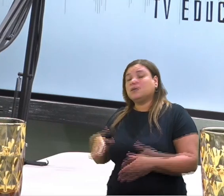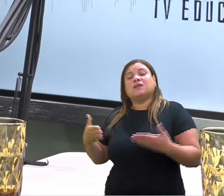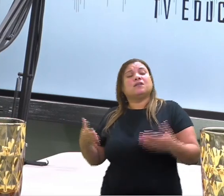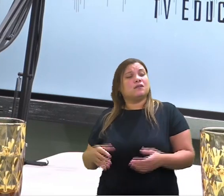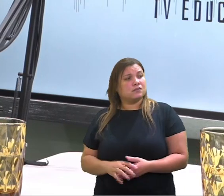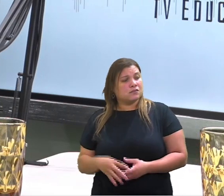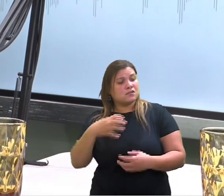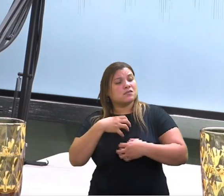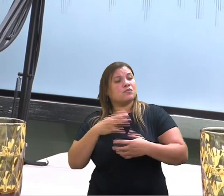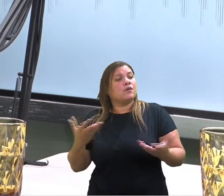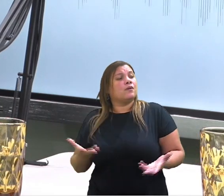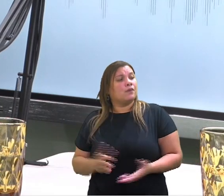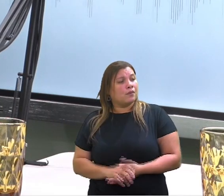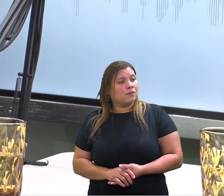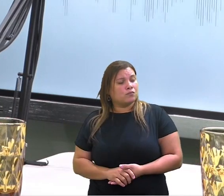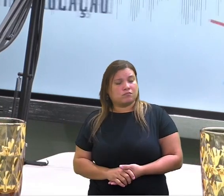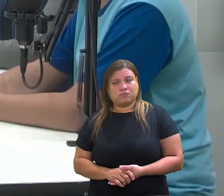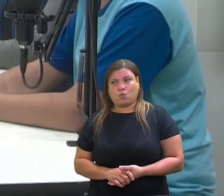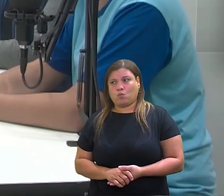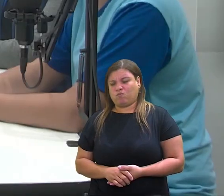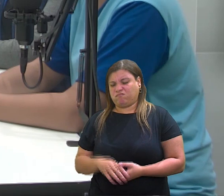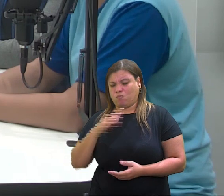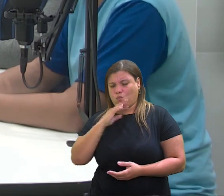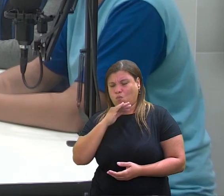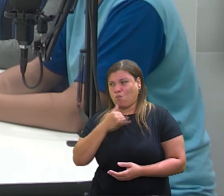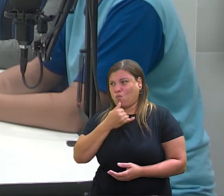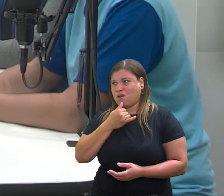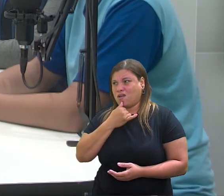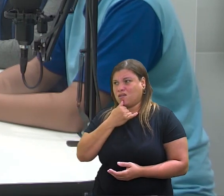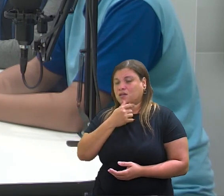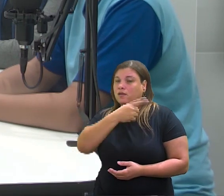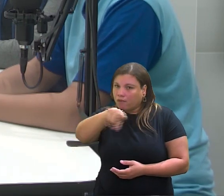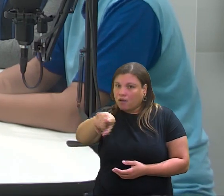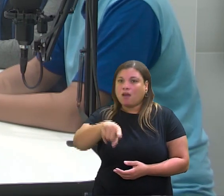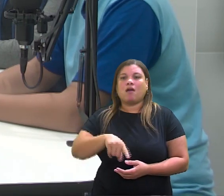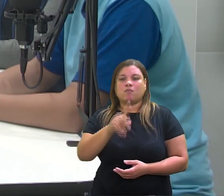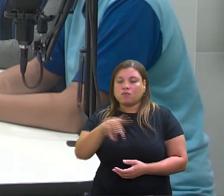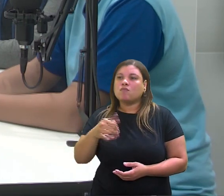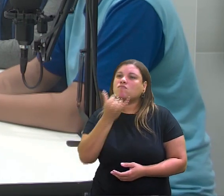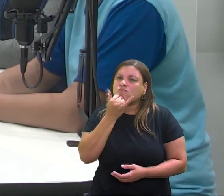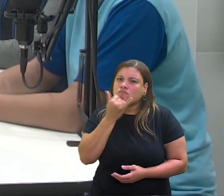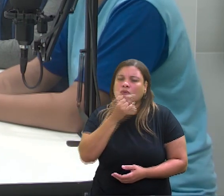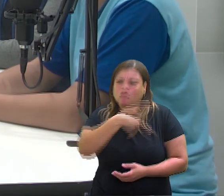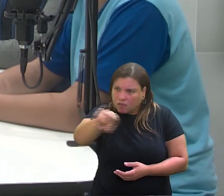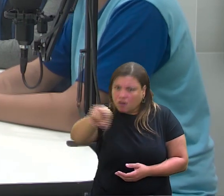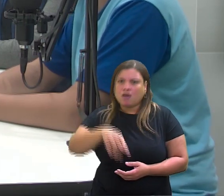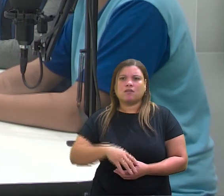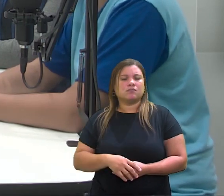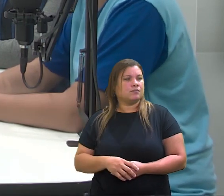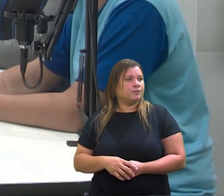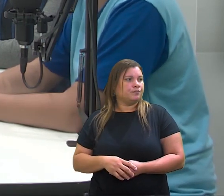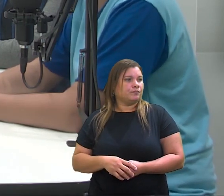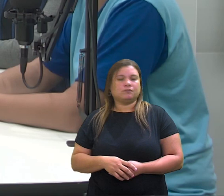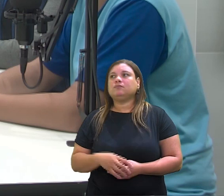falei, vai pedir perdão, não falei nada disso. Eles tiveram eu atitude. posso pedir perdão? Falei, pode, eu vou conversar com a professora. Não, mas eu quero